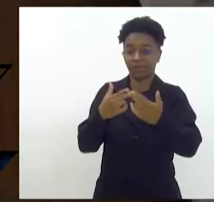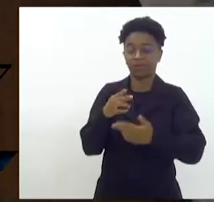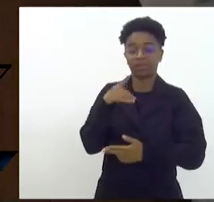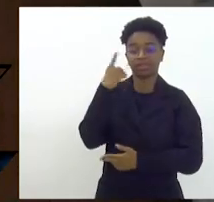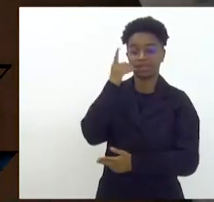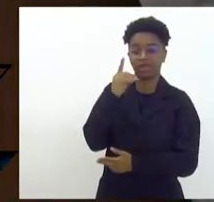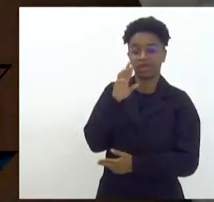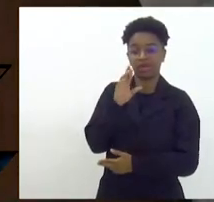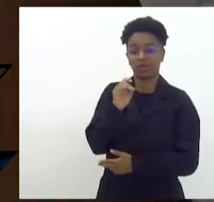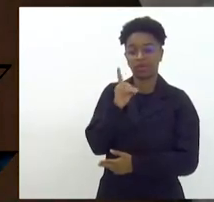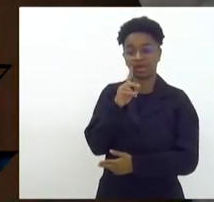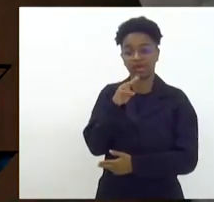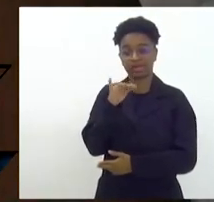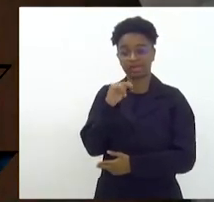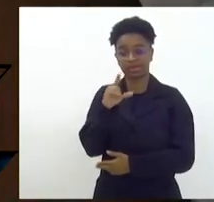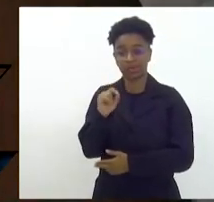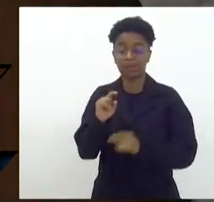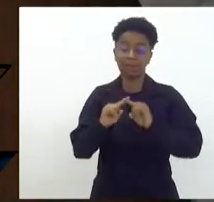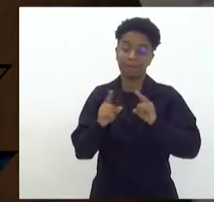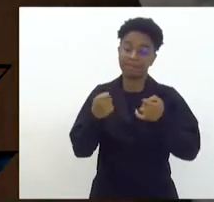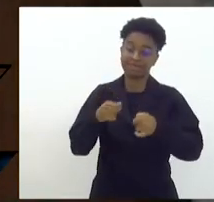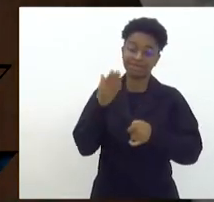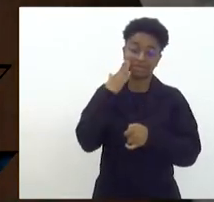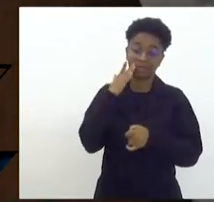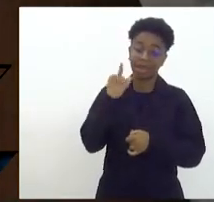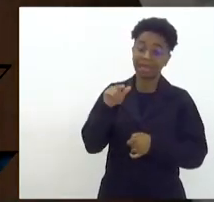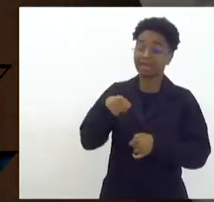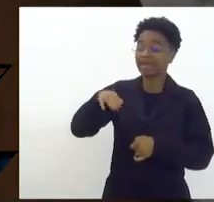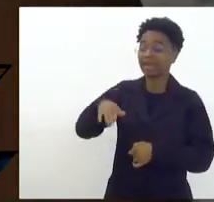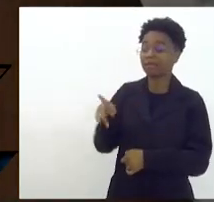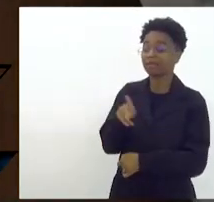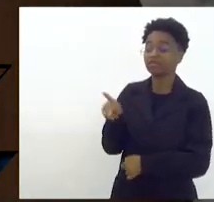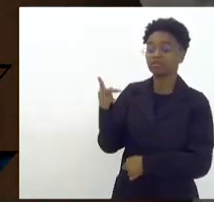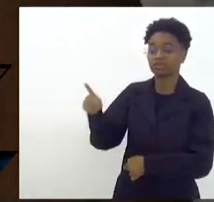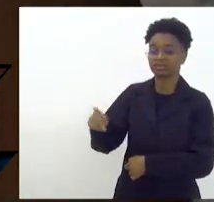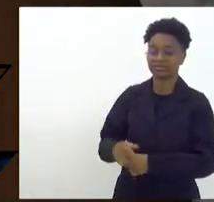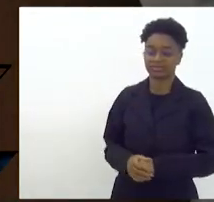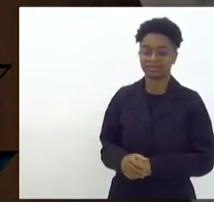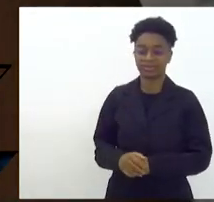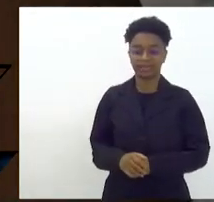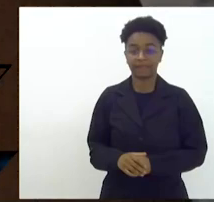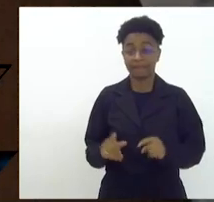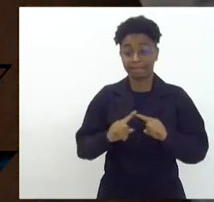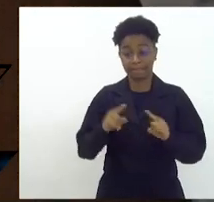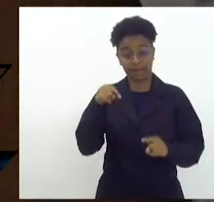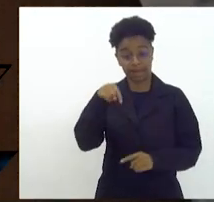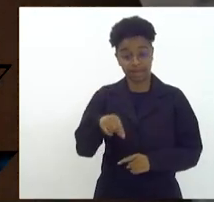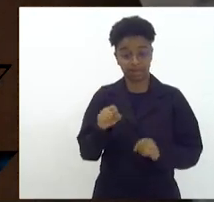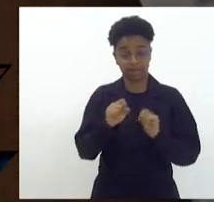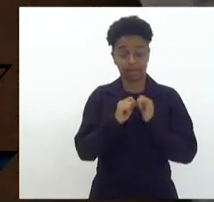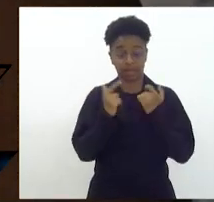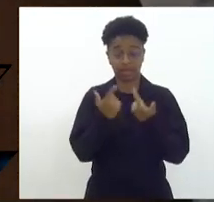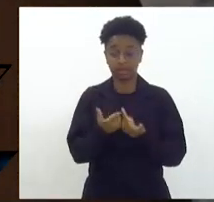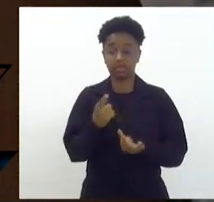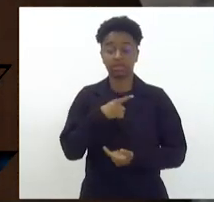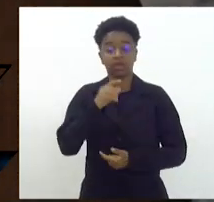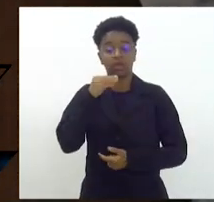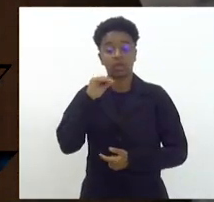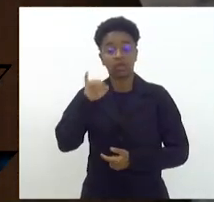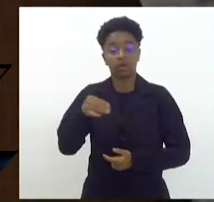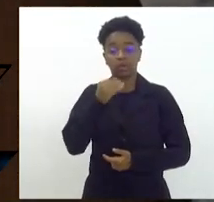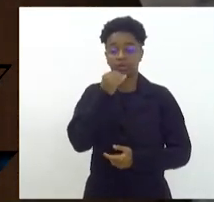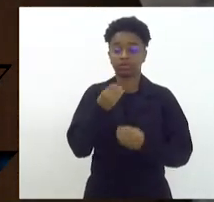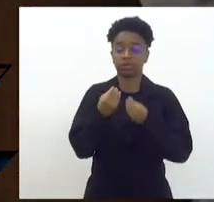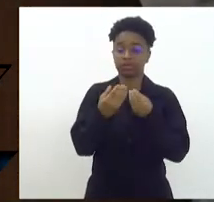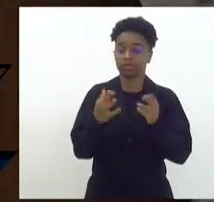excelência diz que não tem que saber que é um professor dele mas colocar Presidente o seguinte essa casa tem oportunidade de trazer esperança